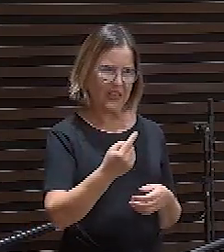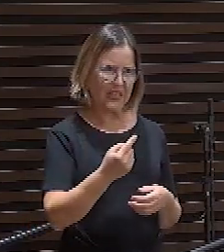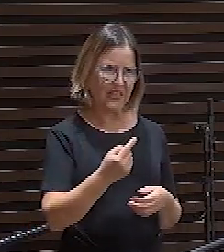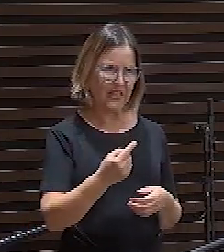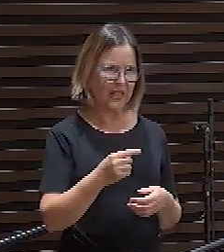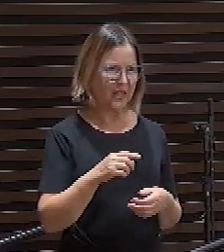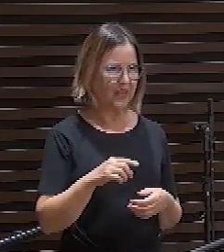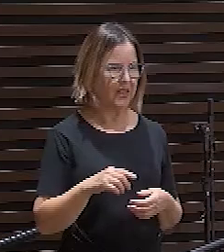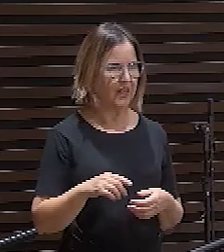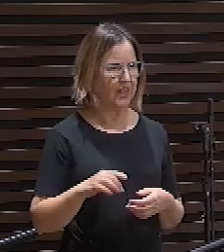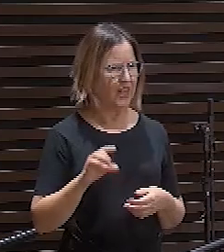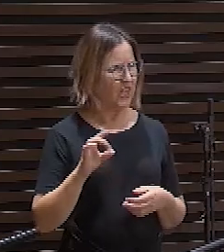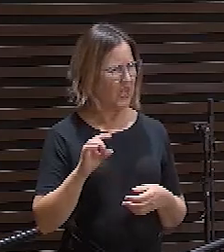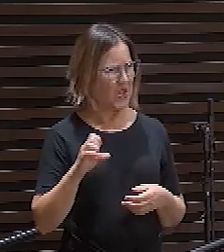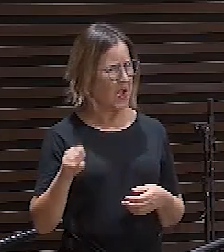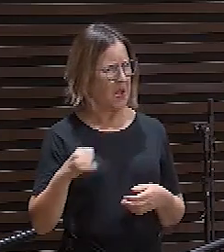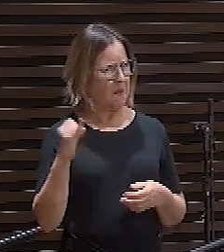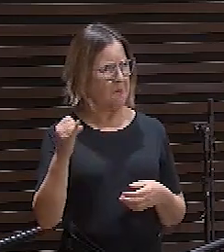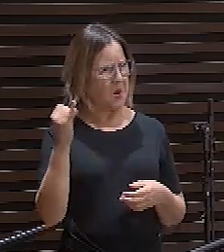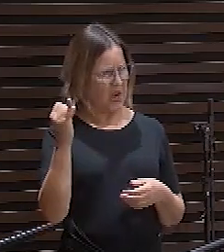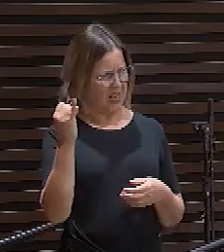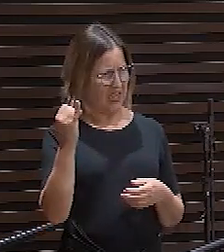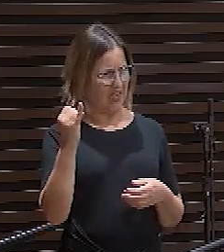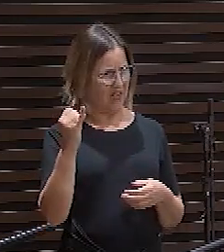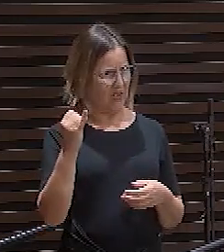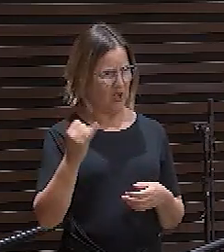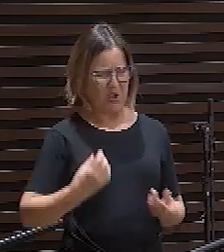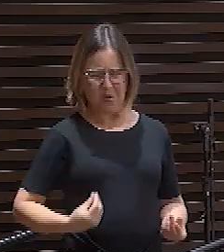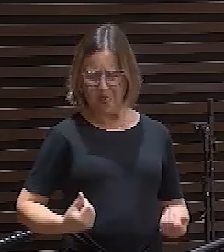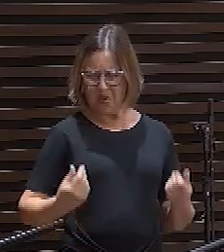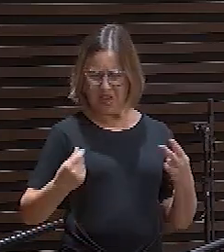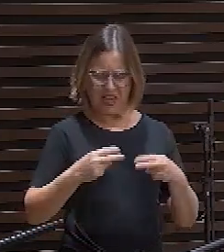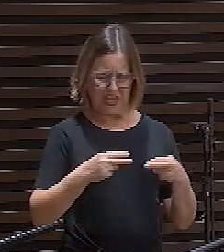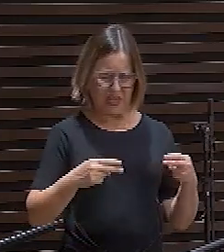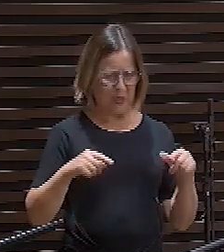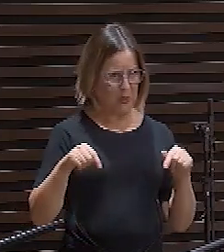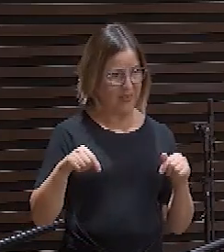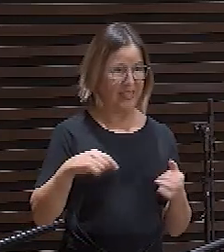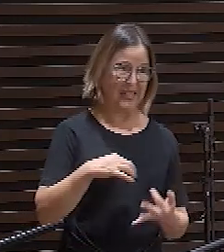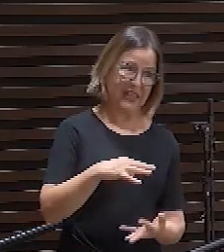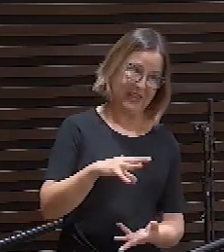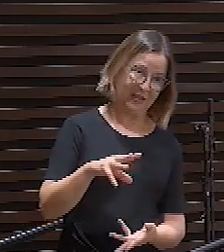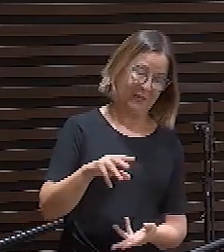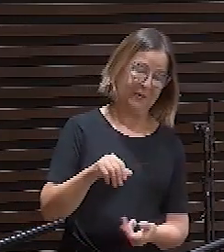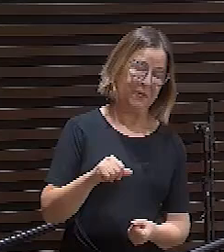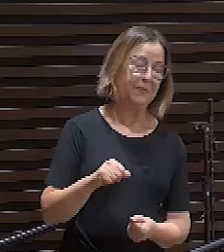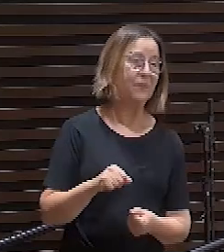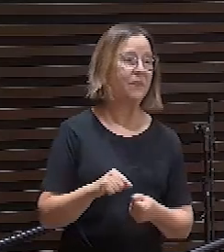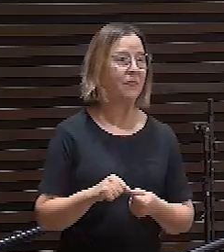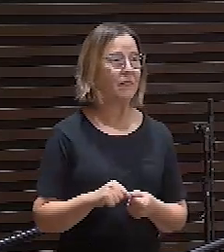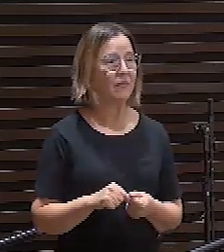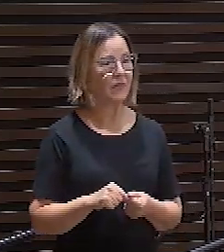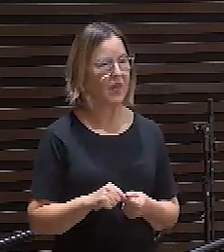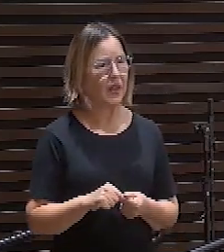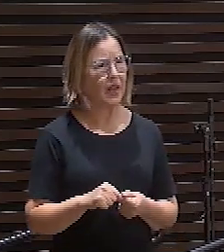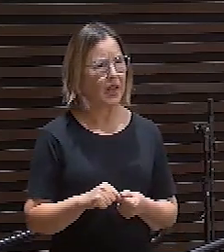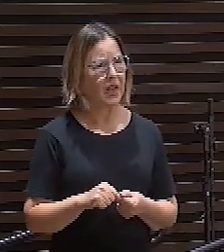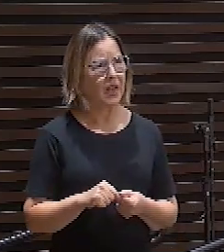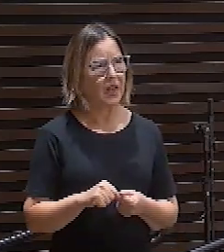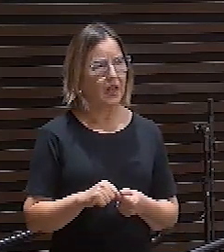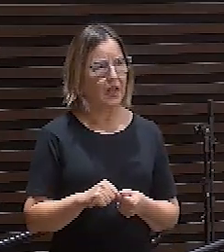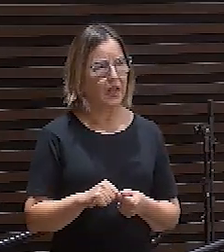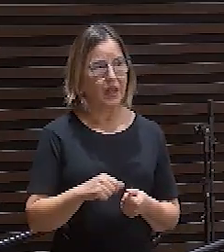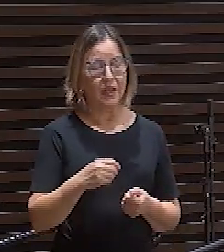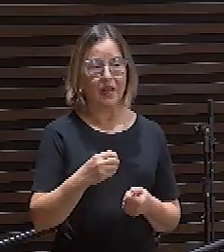poucos bens, coisas pequenas que nós temos aqui, falando materialmente, e vamos desprezar a